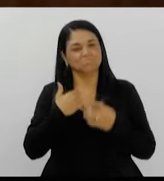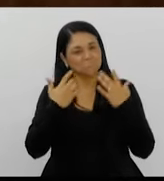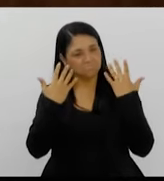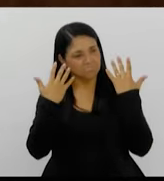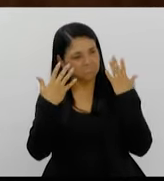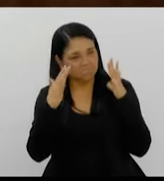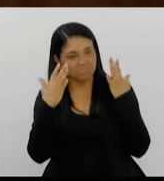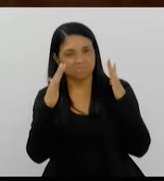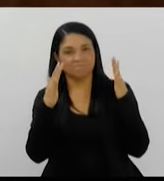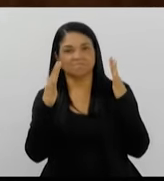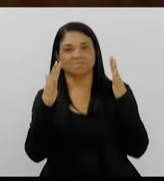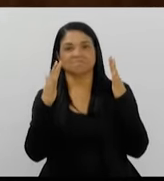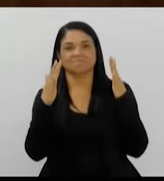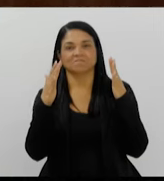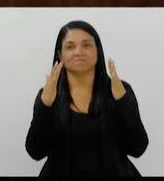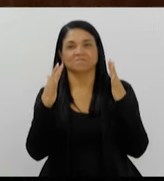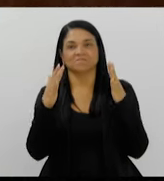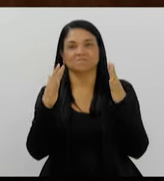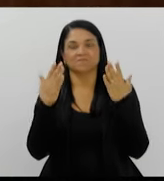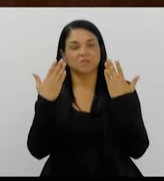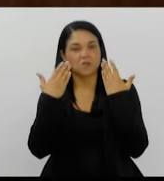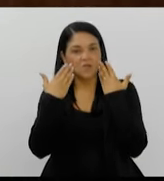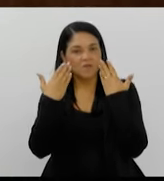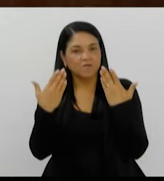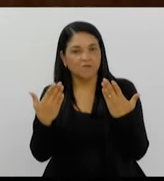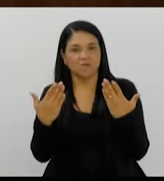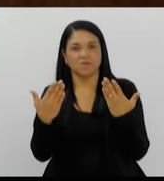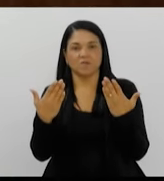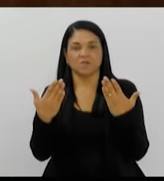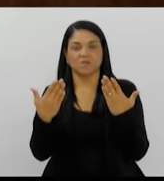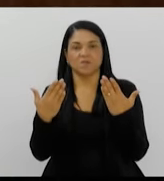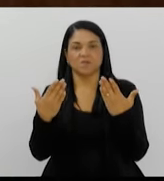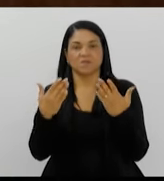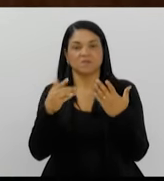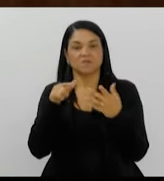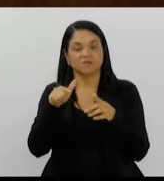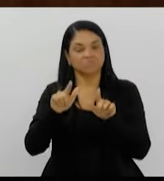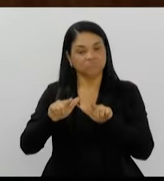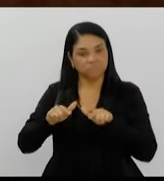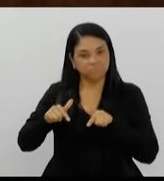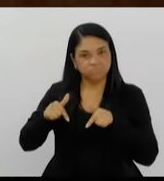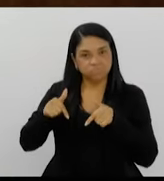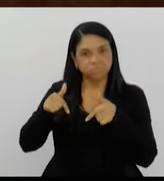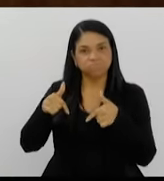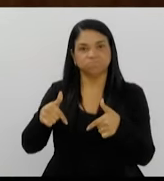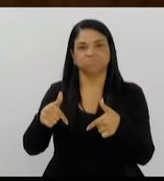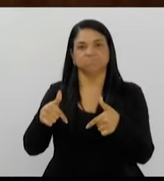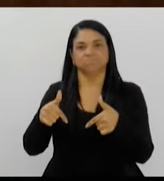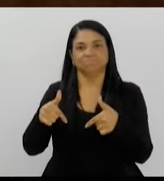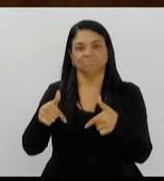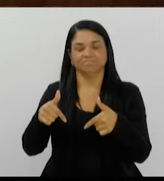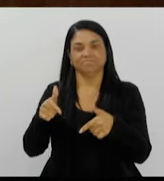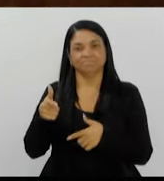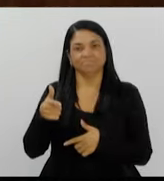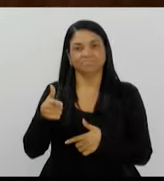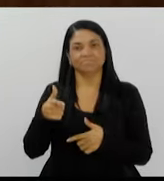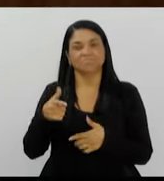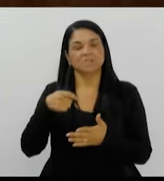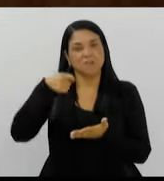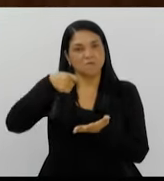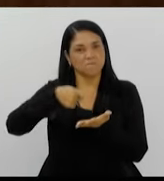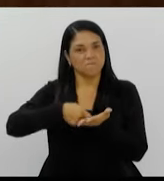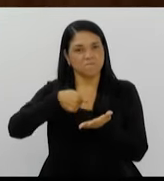parabéns de forma pública por ter tomado a si mais uma vez esse firme